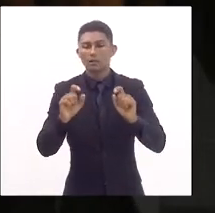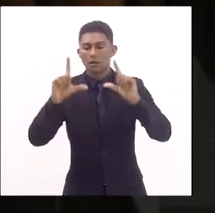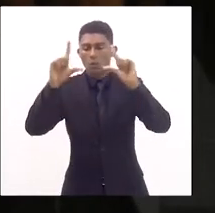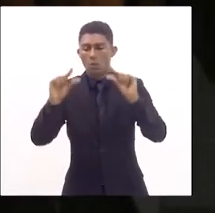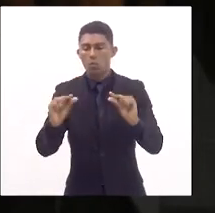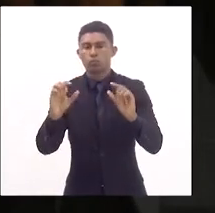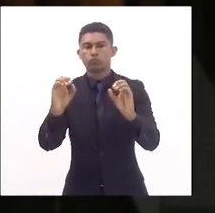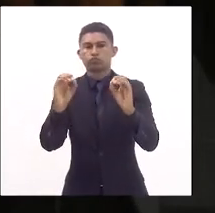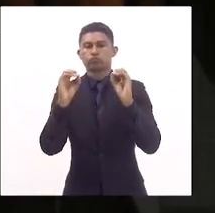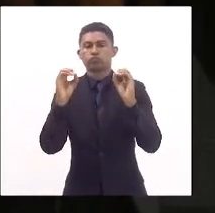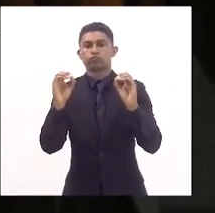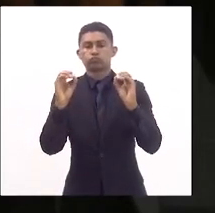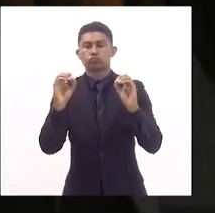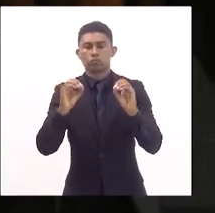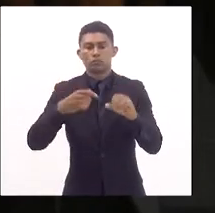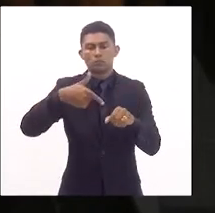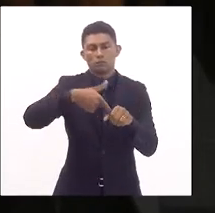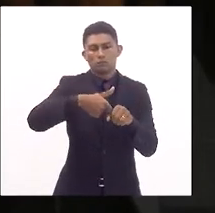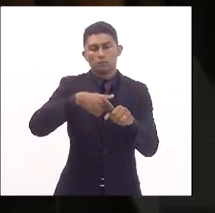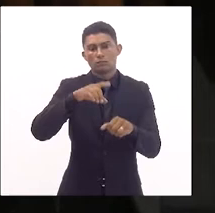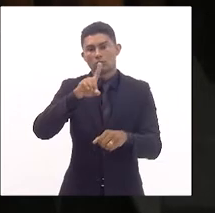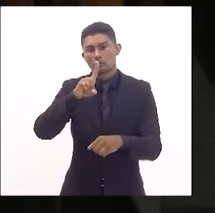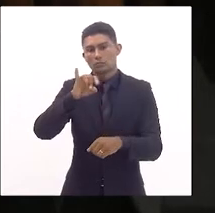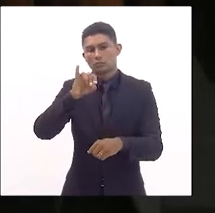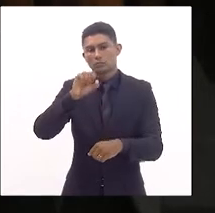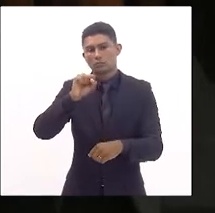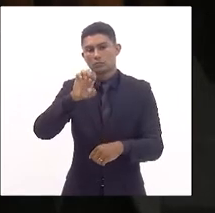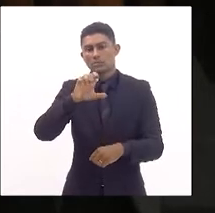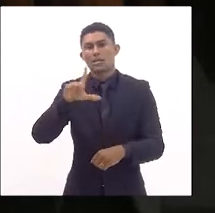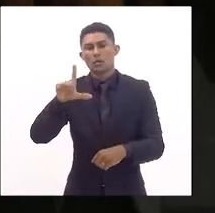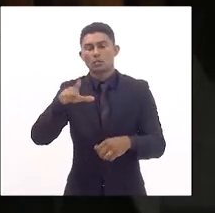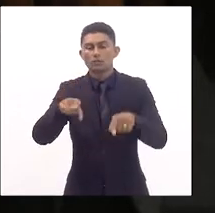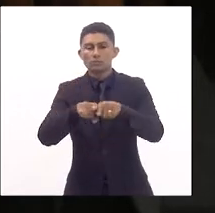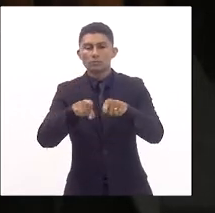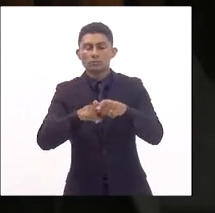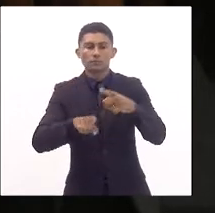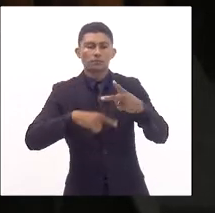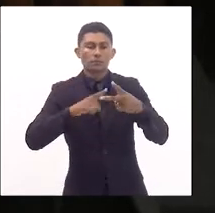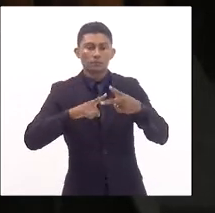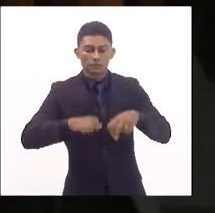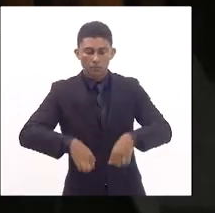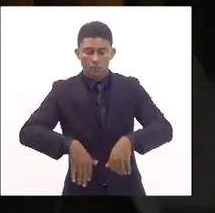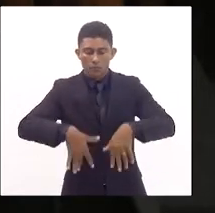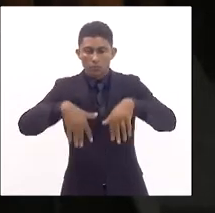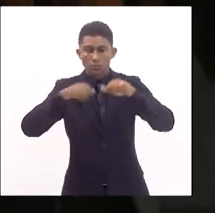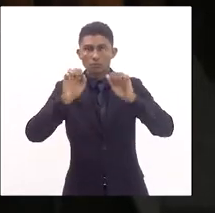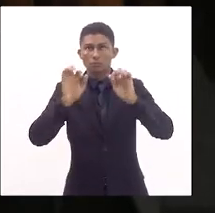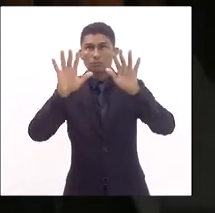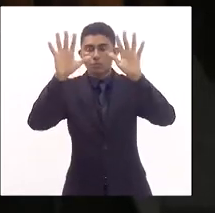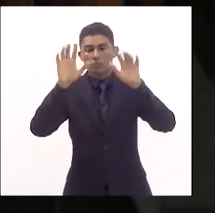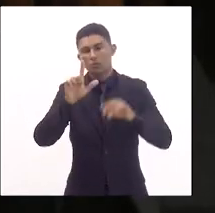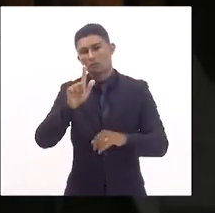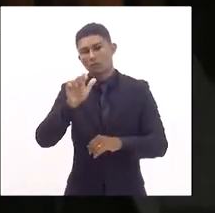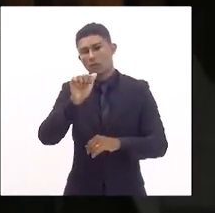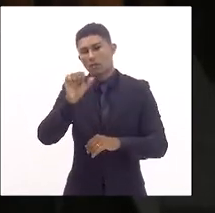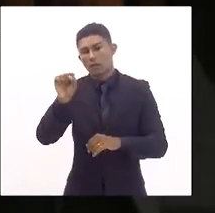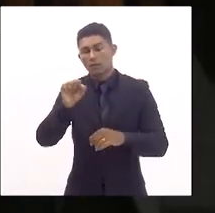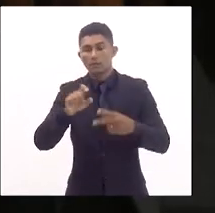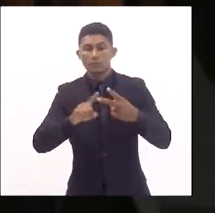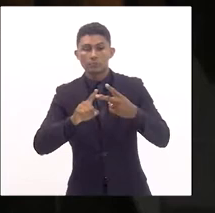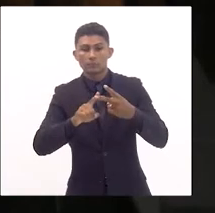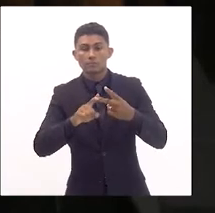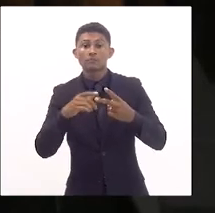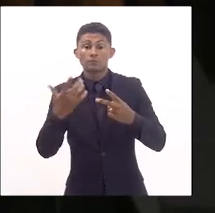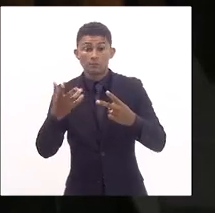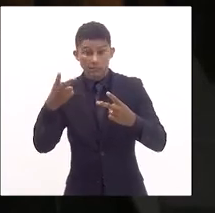e gás e enquanto a partida a união zelarei